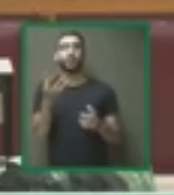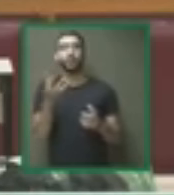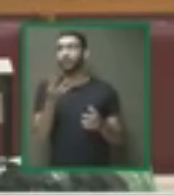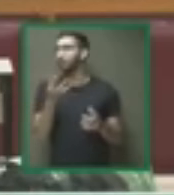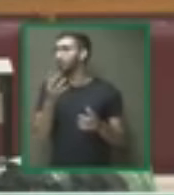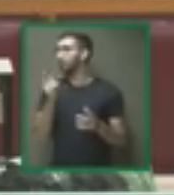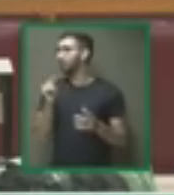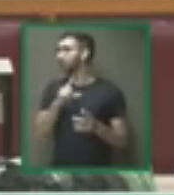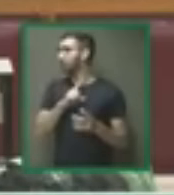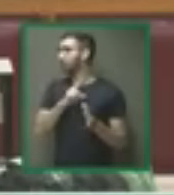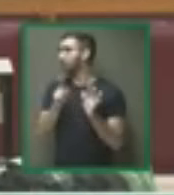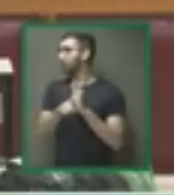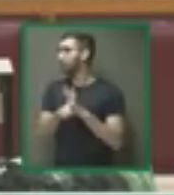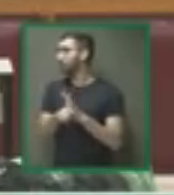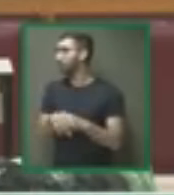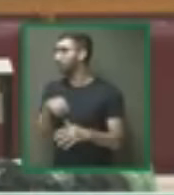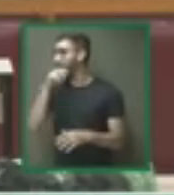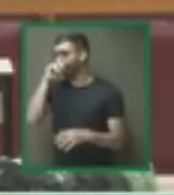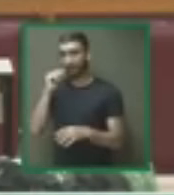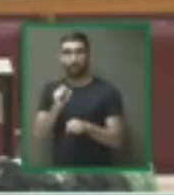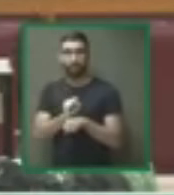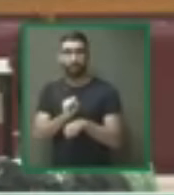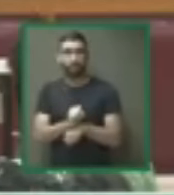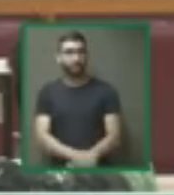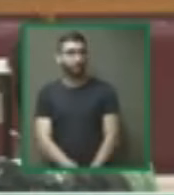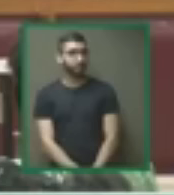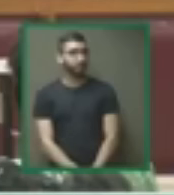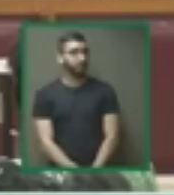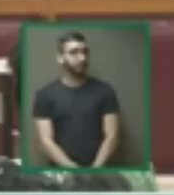O senhor tem alguma pergunta a fazer? Tem?